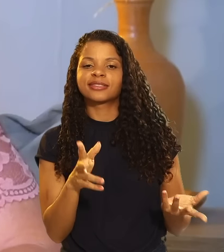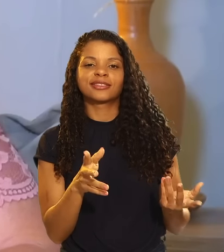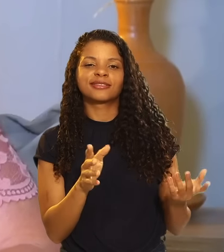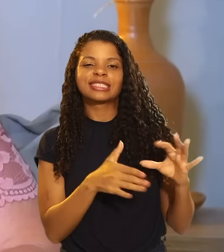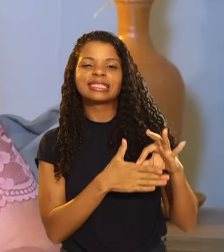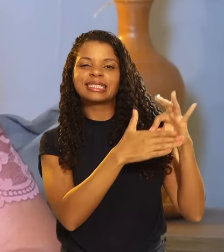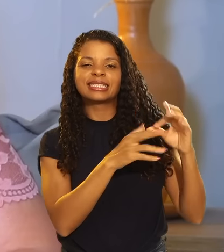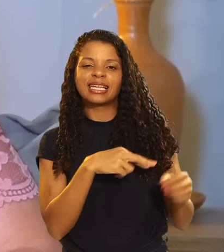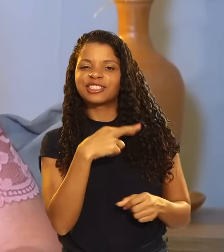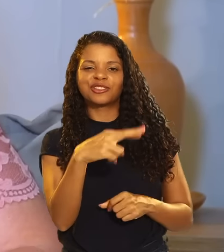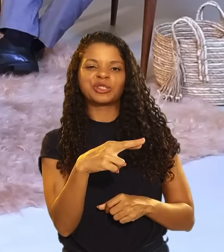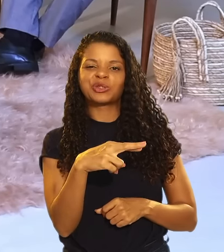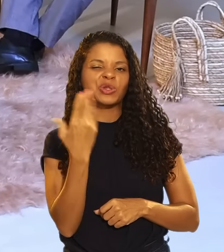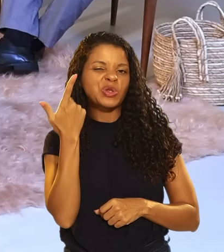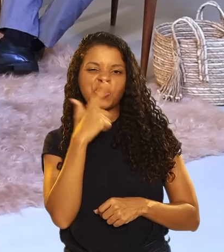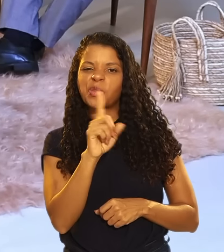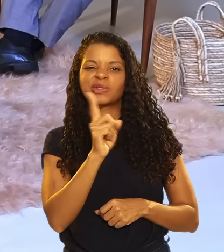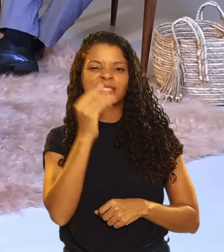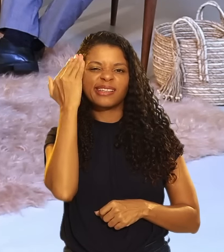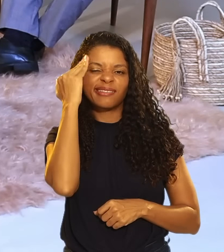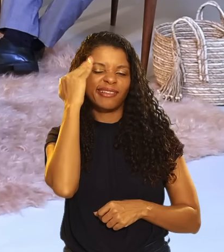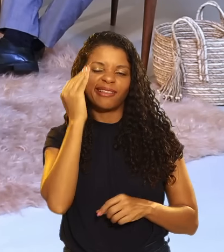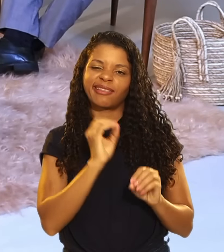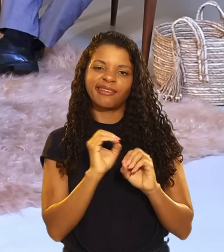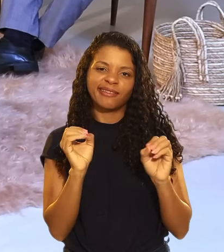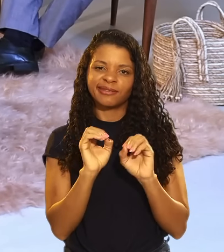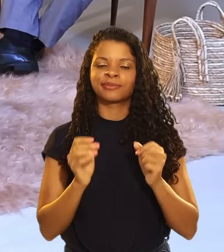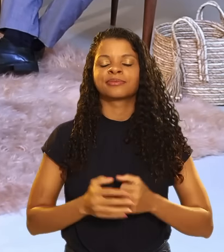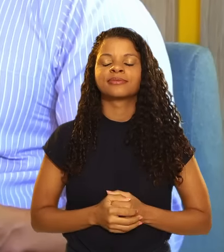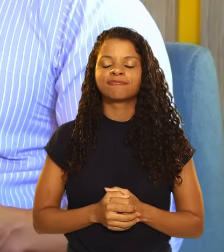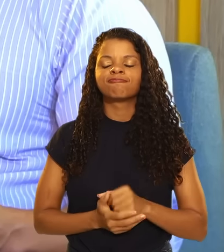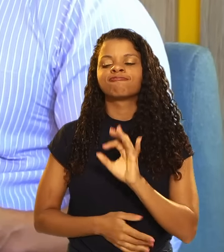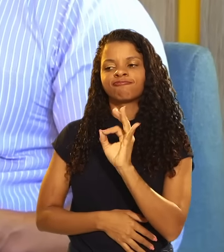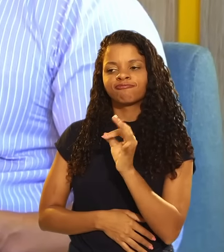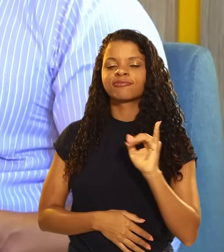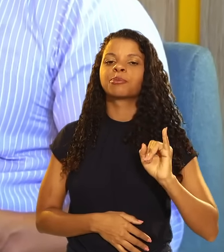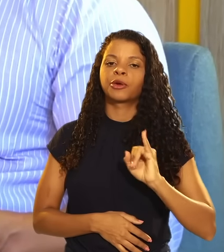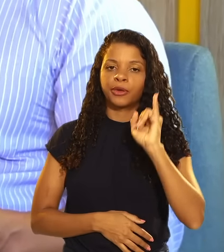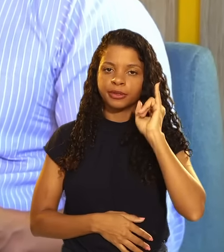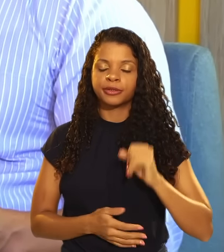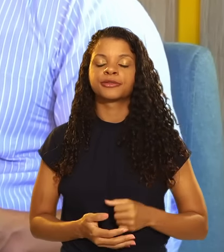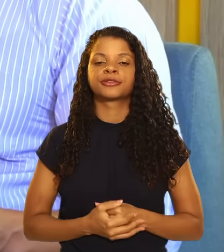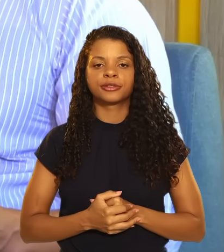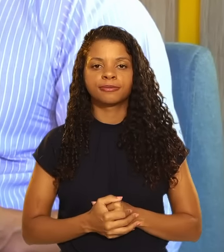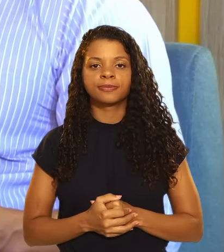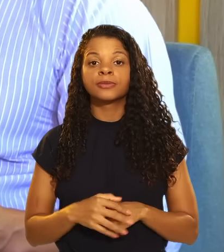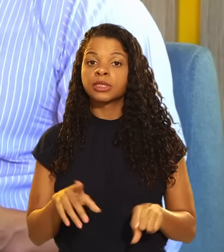as coisas, eles não conseguiram ver isso. Muito importante isso, né? E